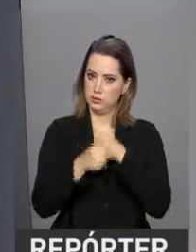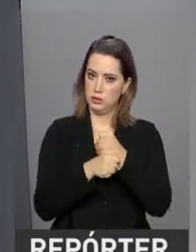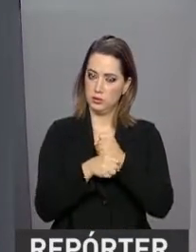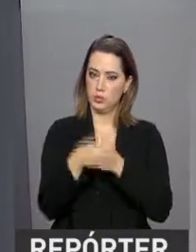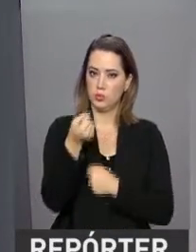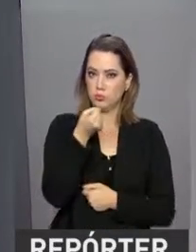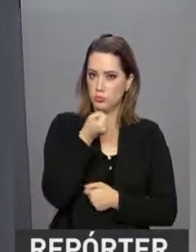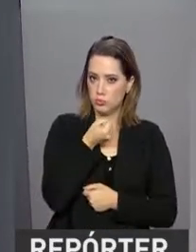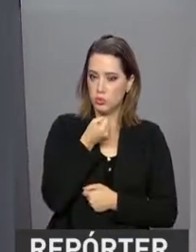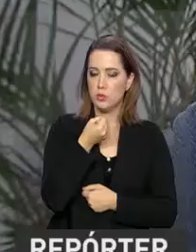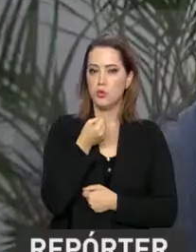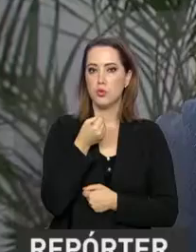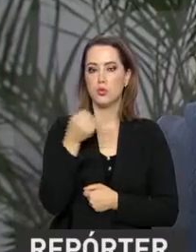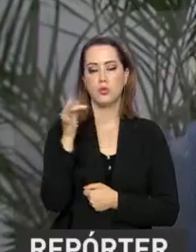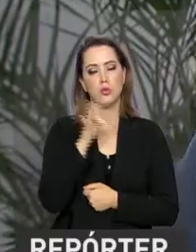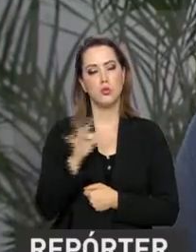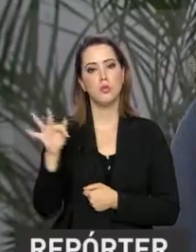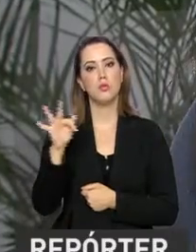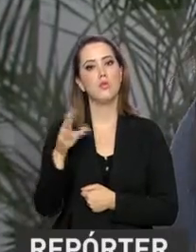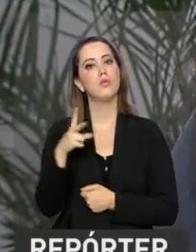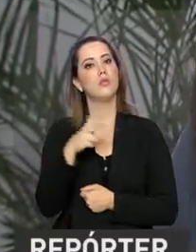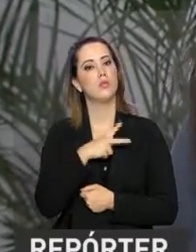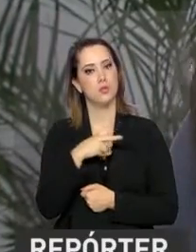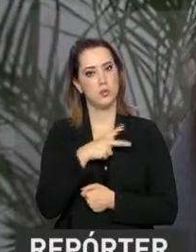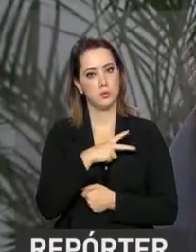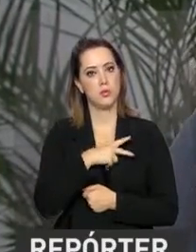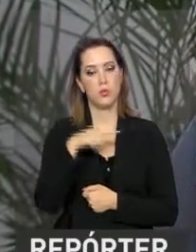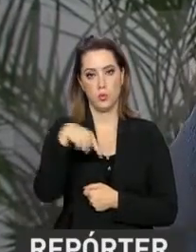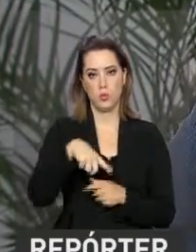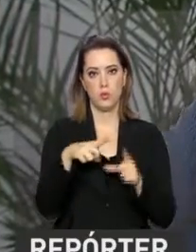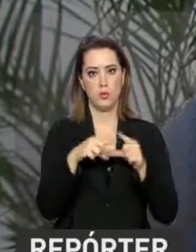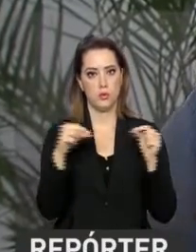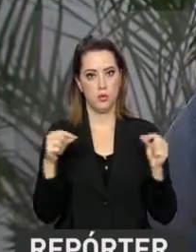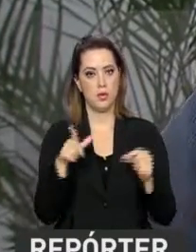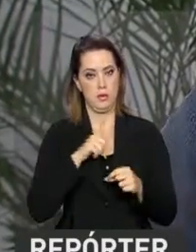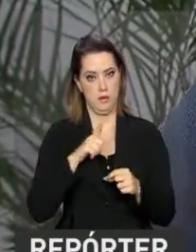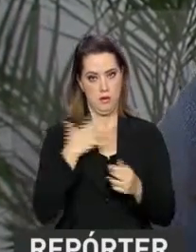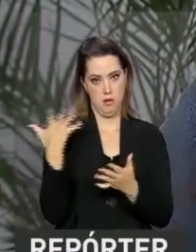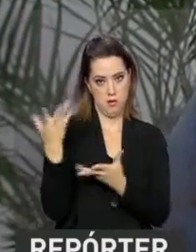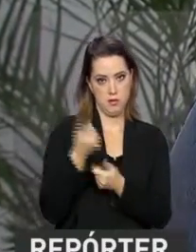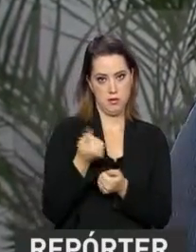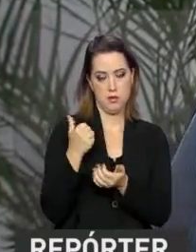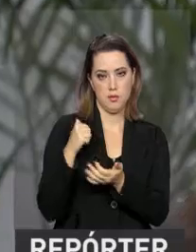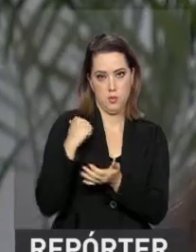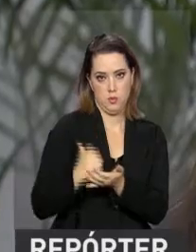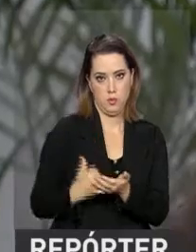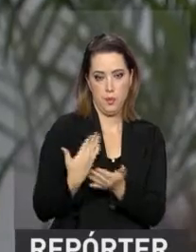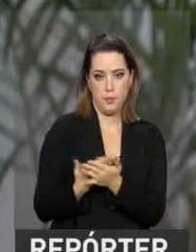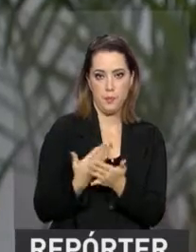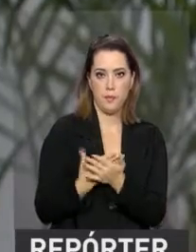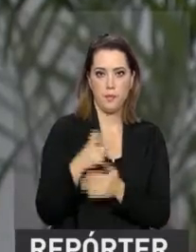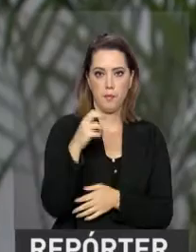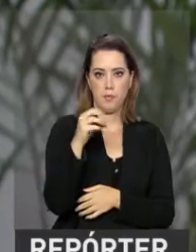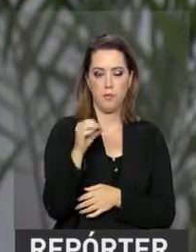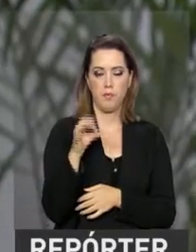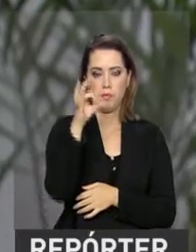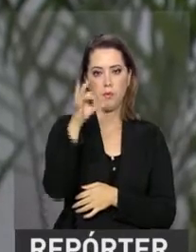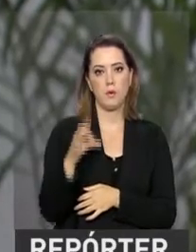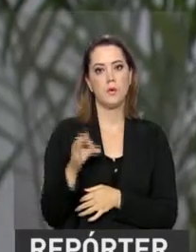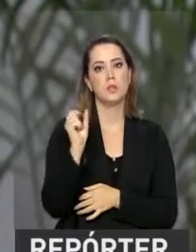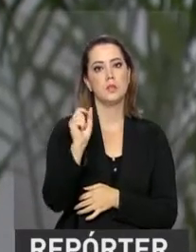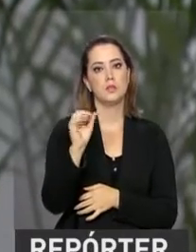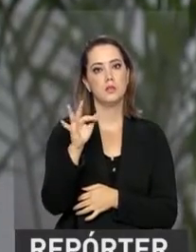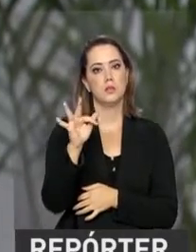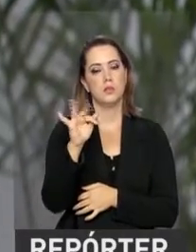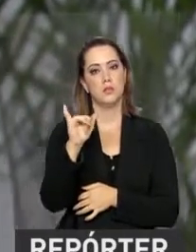em uma universidade particular de brasília ela tem uma bolsa de 50% financiada pelo fundo de financiamento estudantil